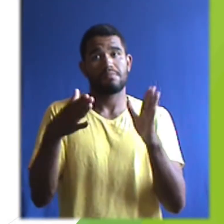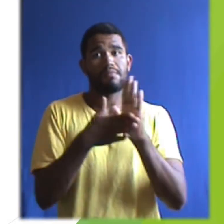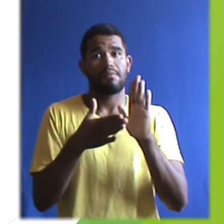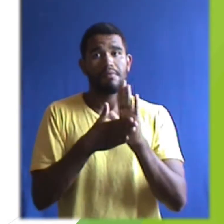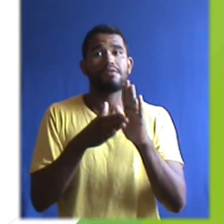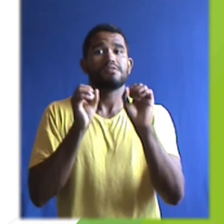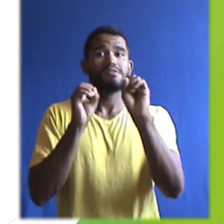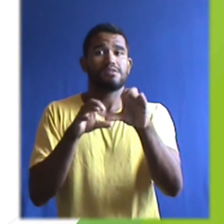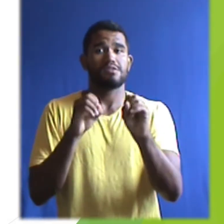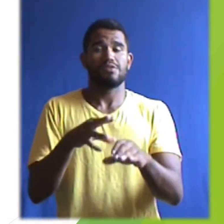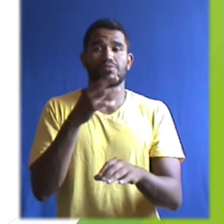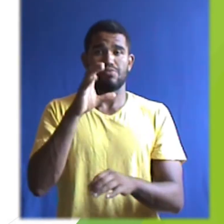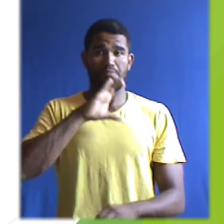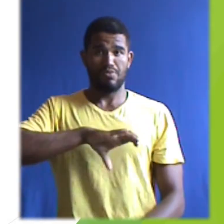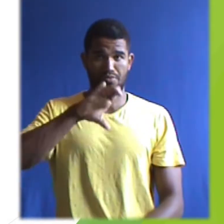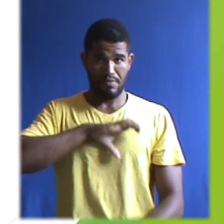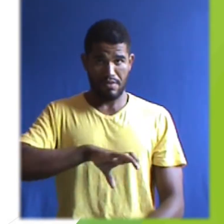materna e discutir